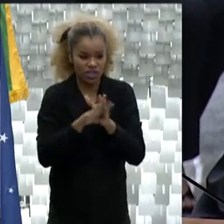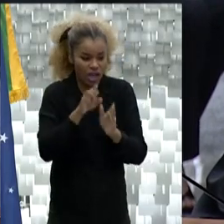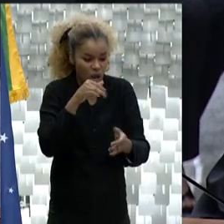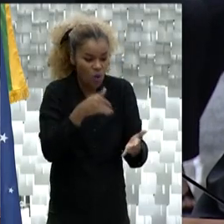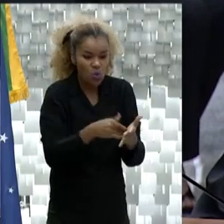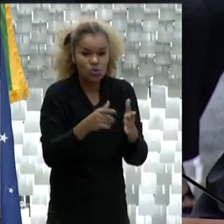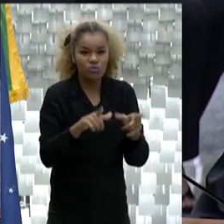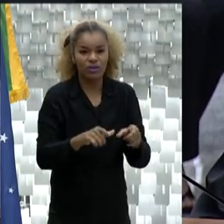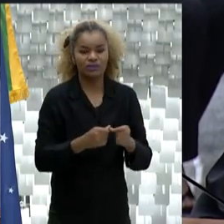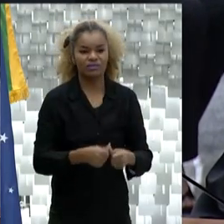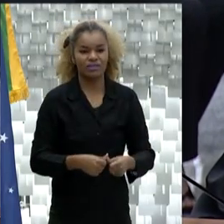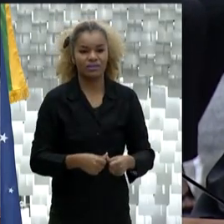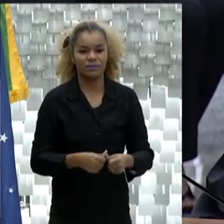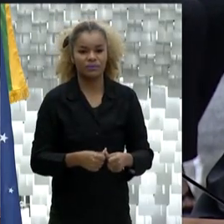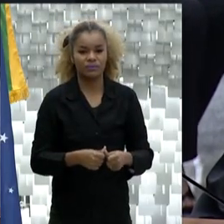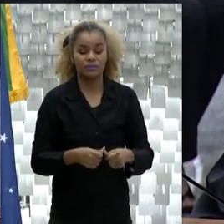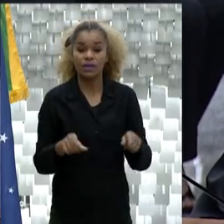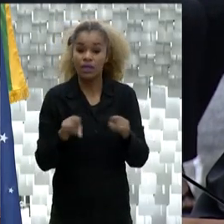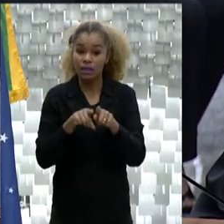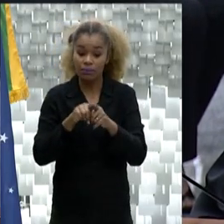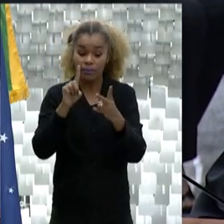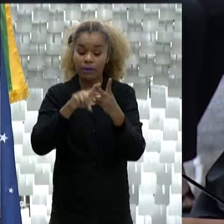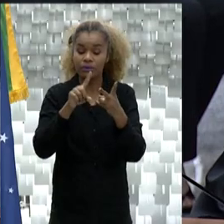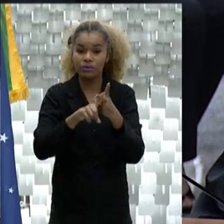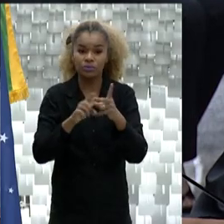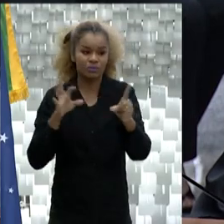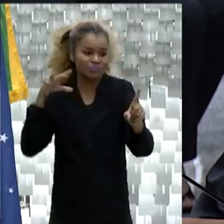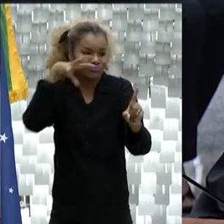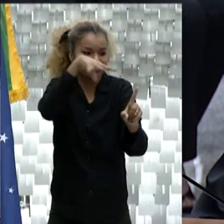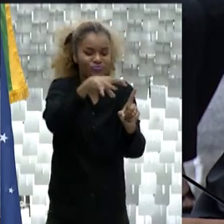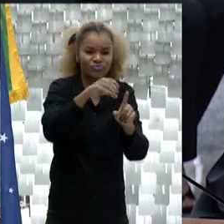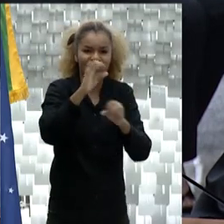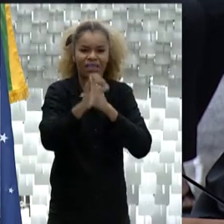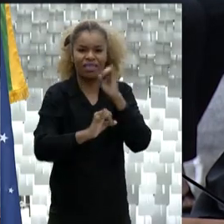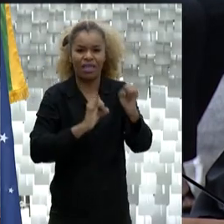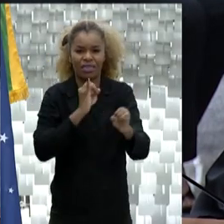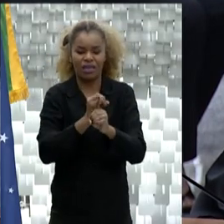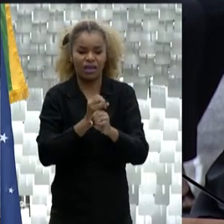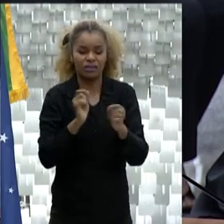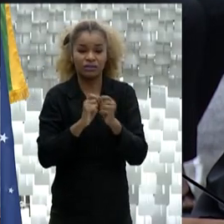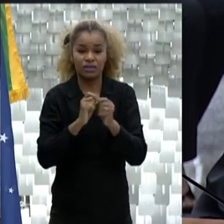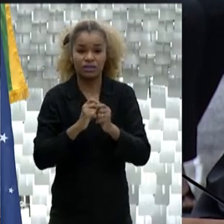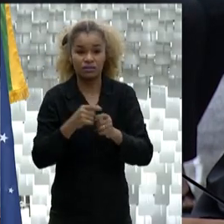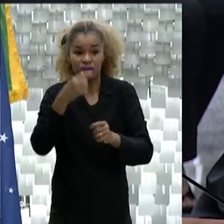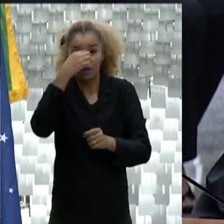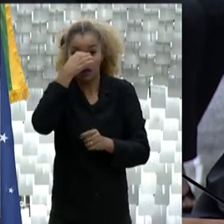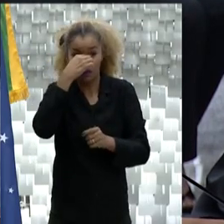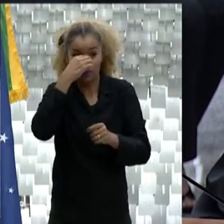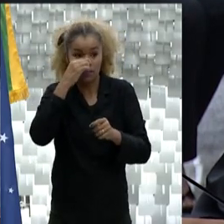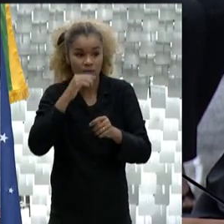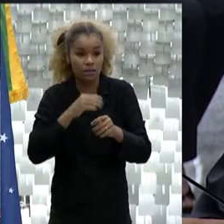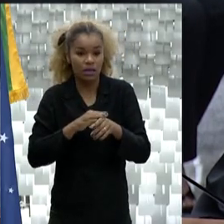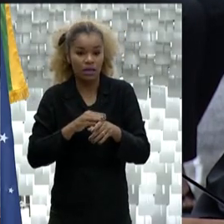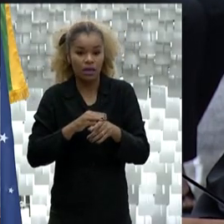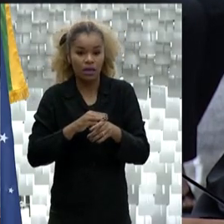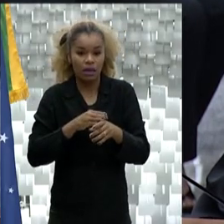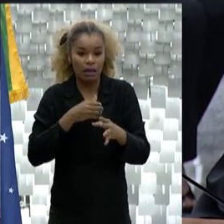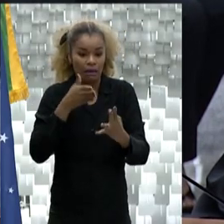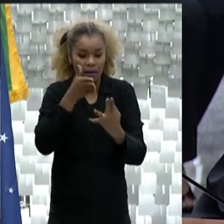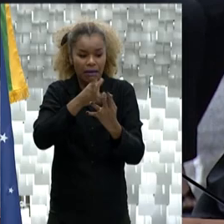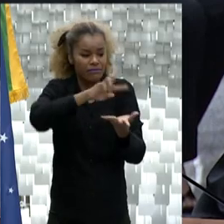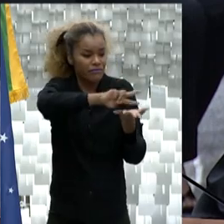E quanto ao assédio via internet para a prática de crimes transnacionais?